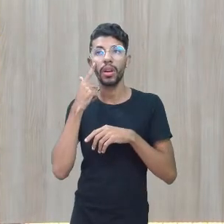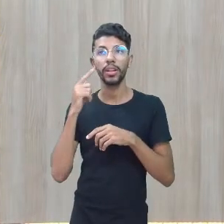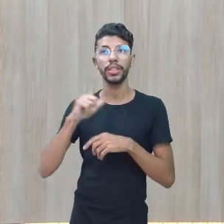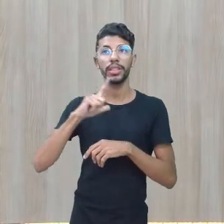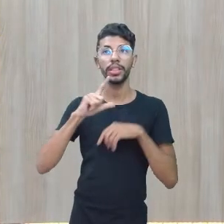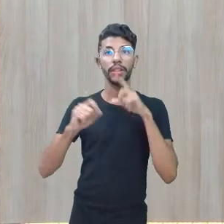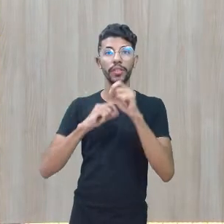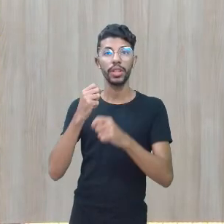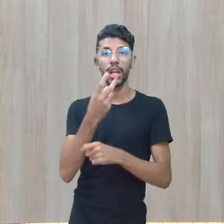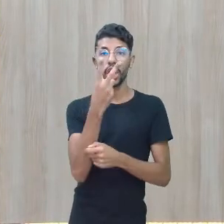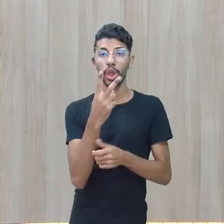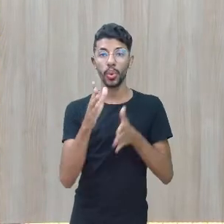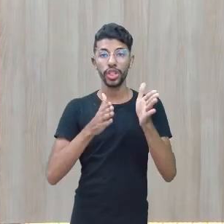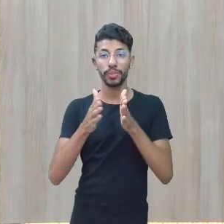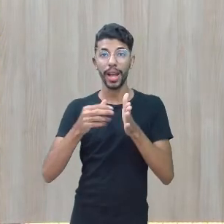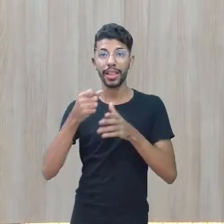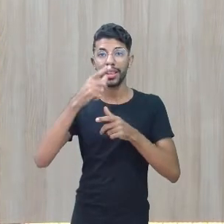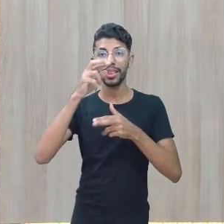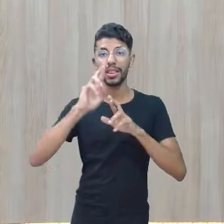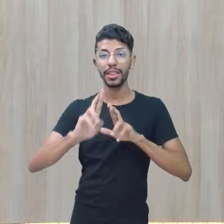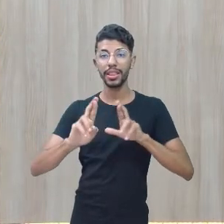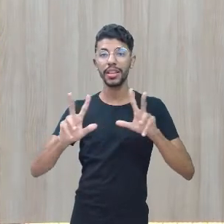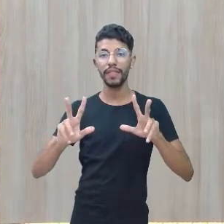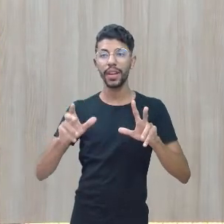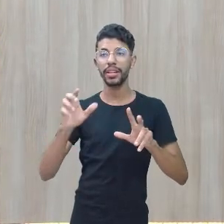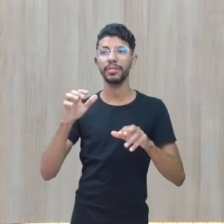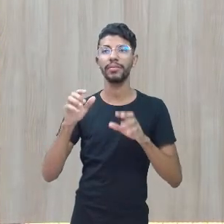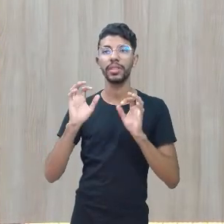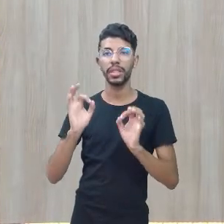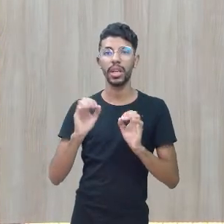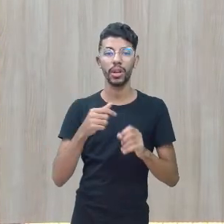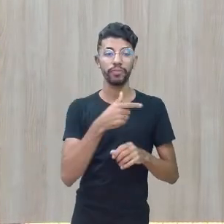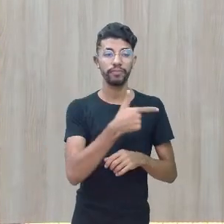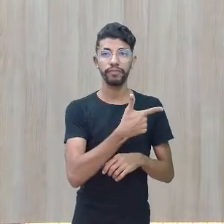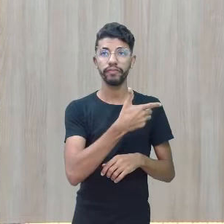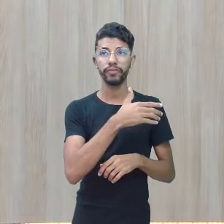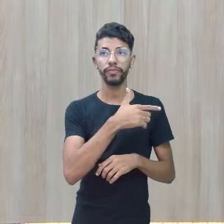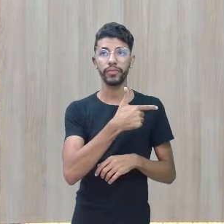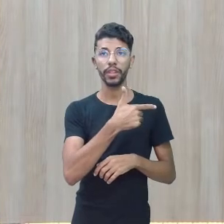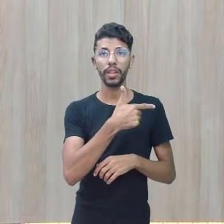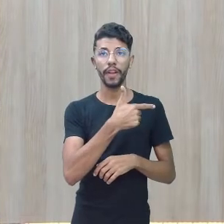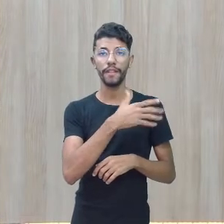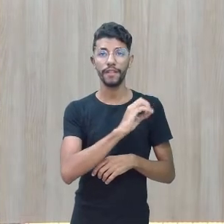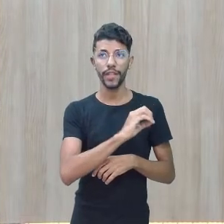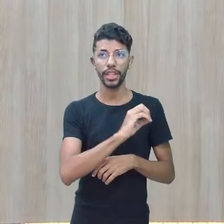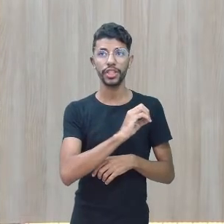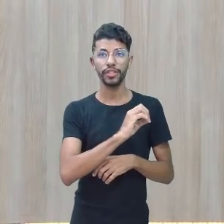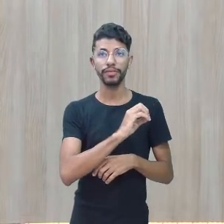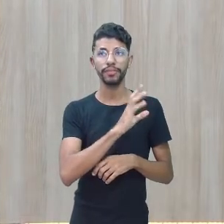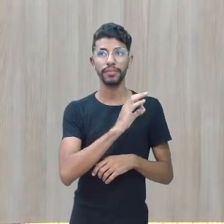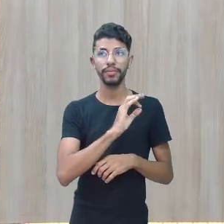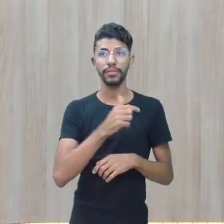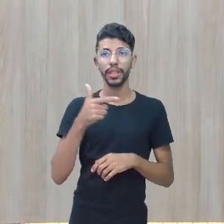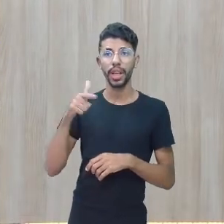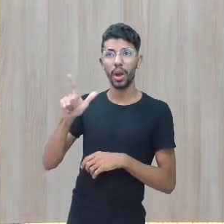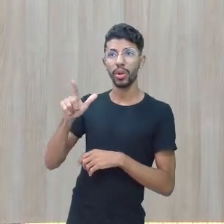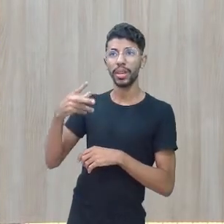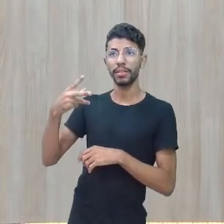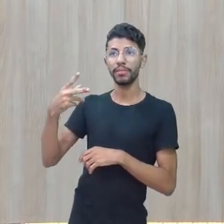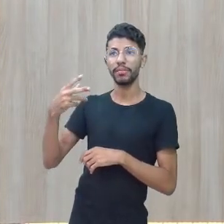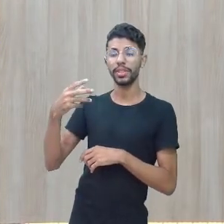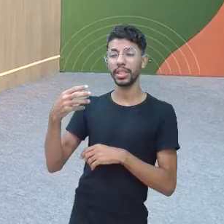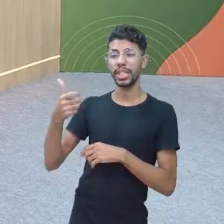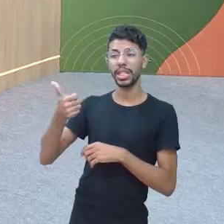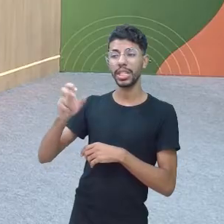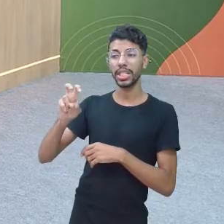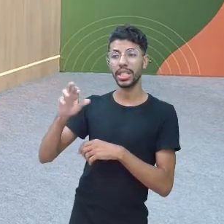2 partes diferentes. Uma contribuiu, né, arrecadou 20 litros e a outra arrecadou 15 a